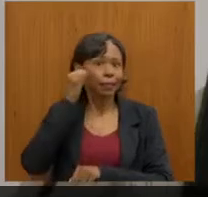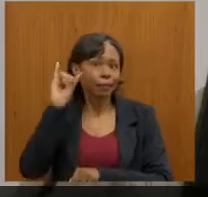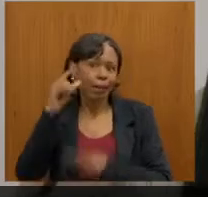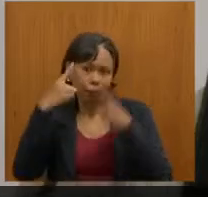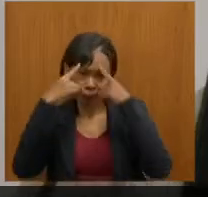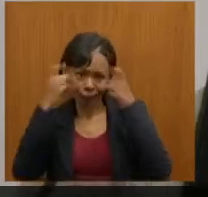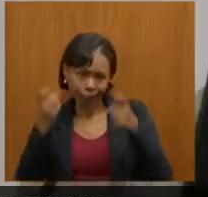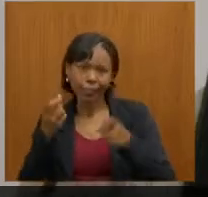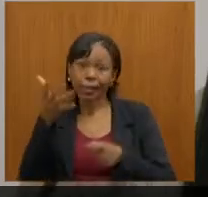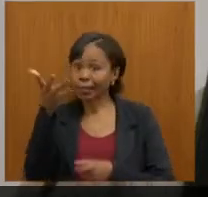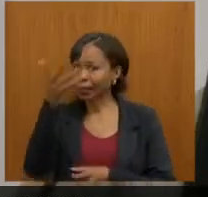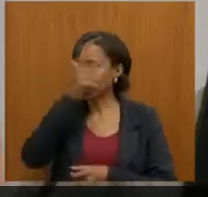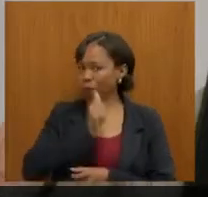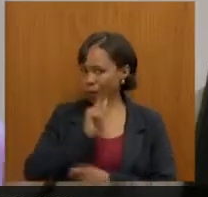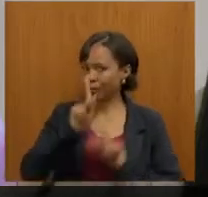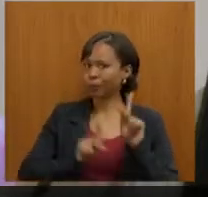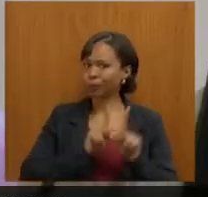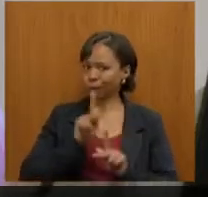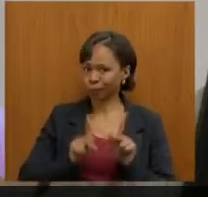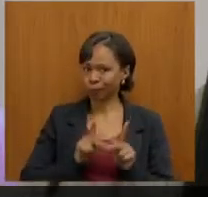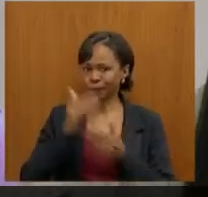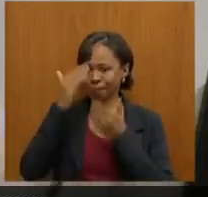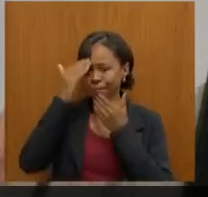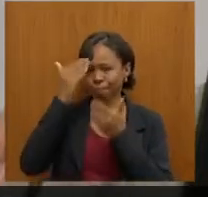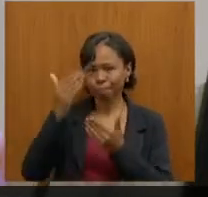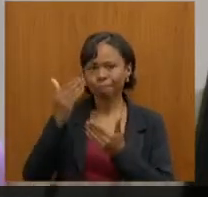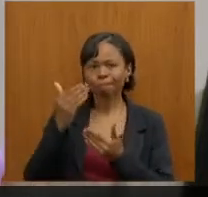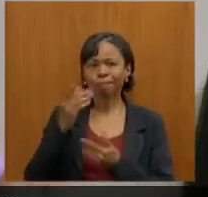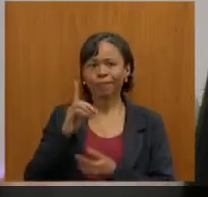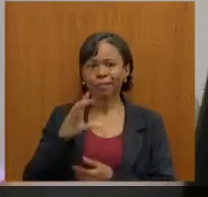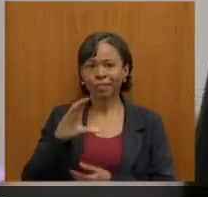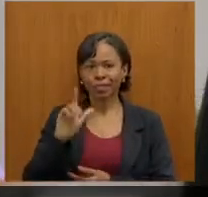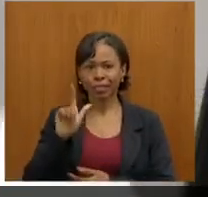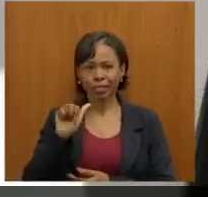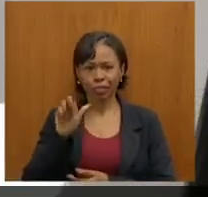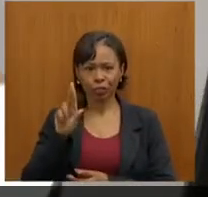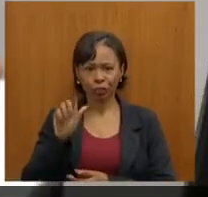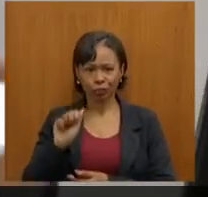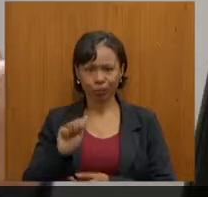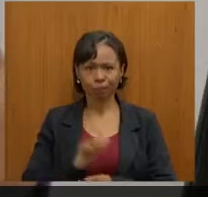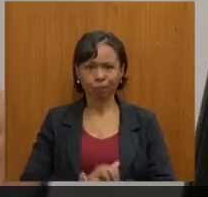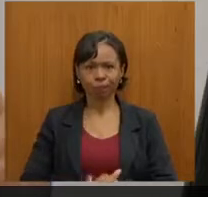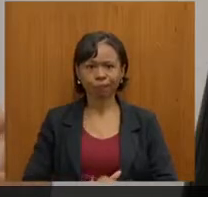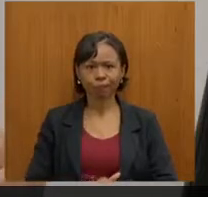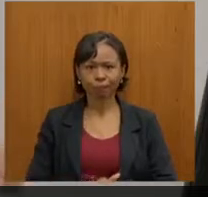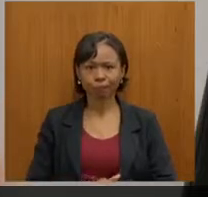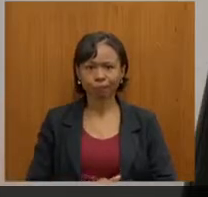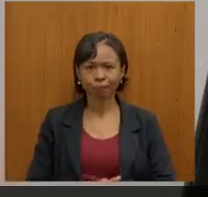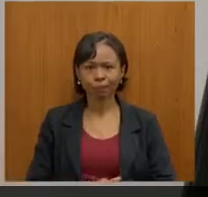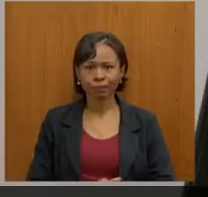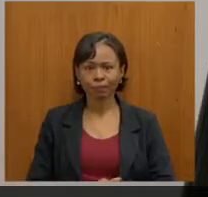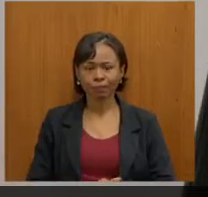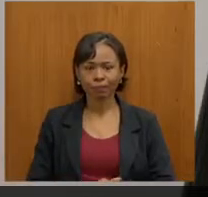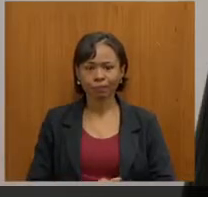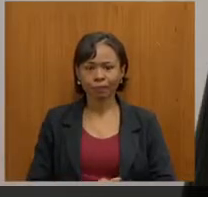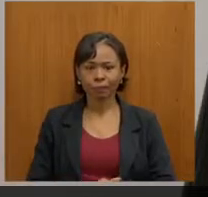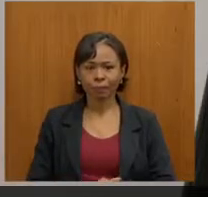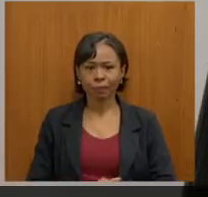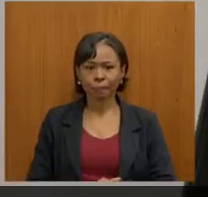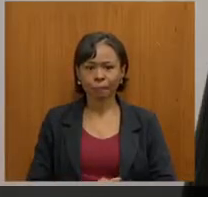outra causa é muito obrigada viu e eu vou passar agora a palavra